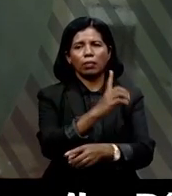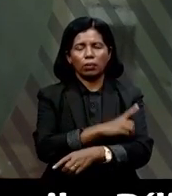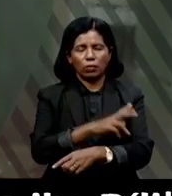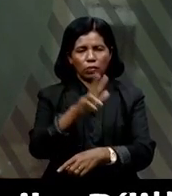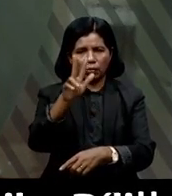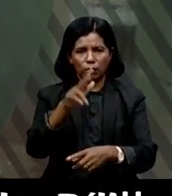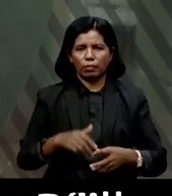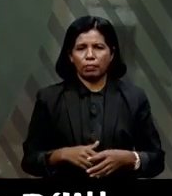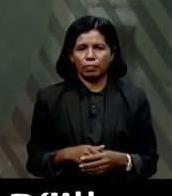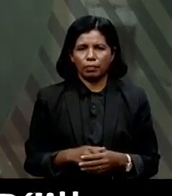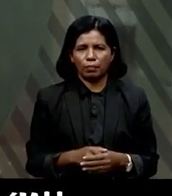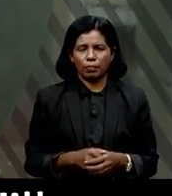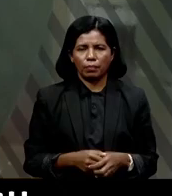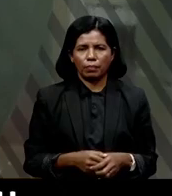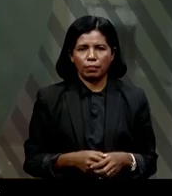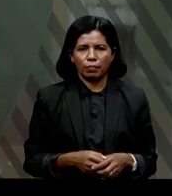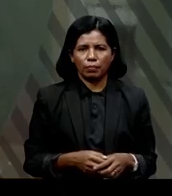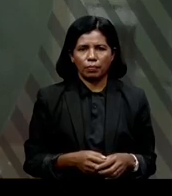Tolo.